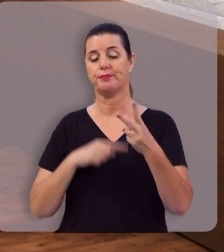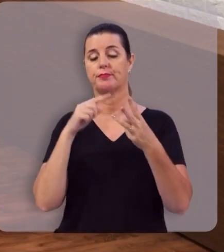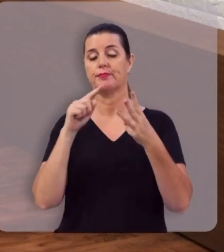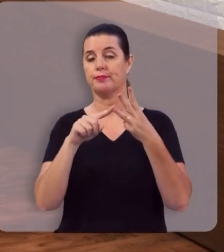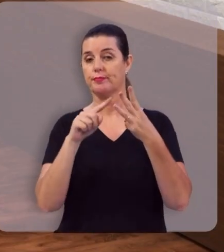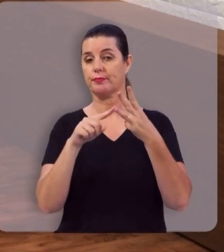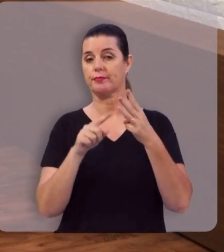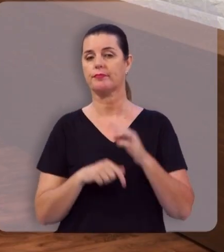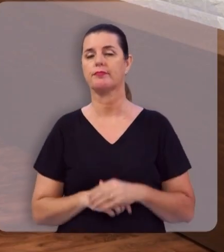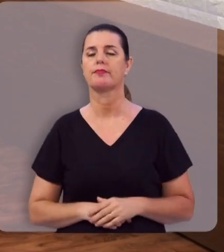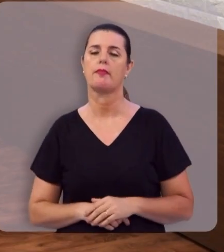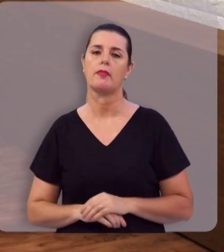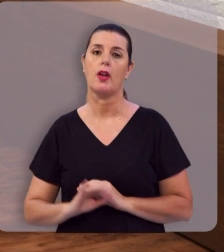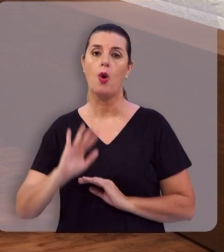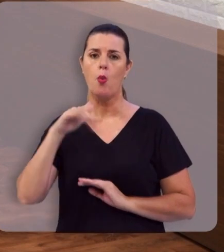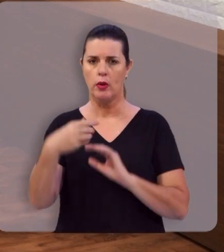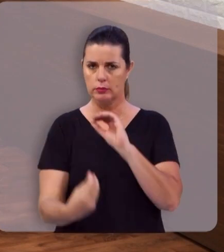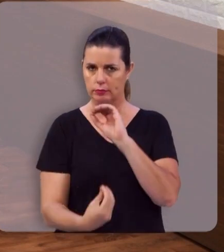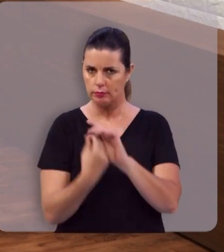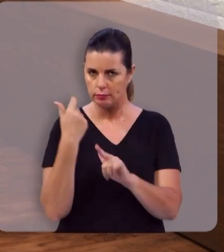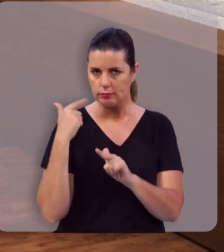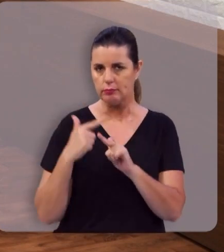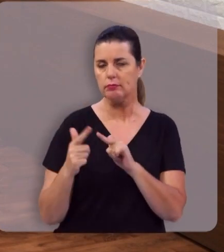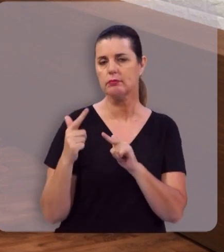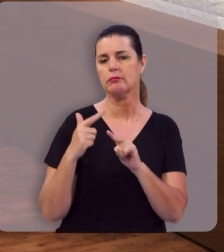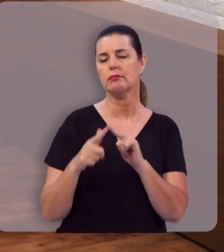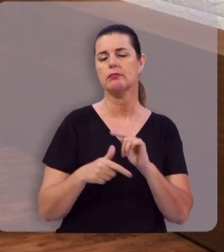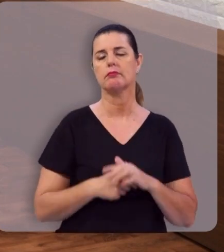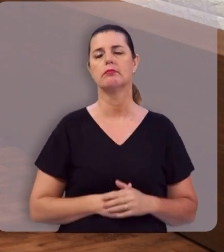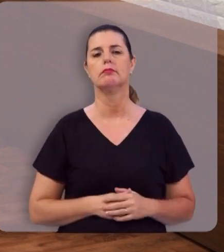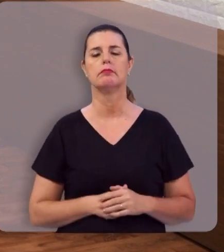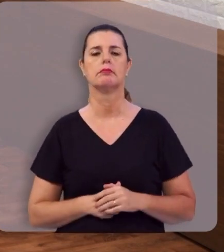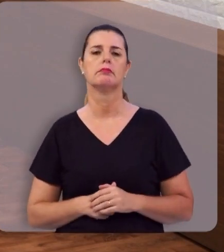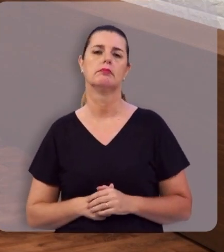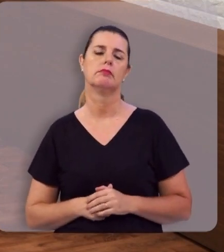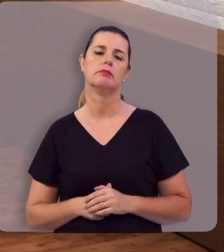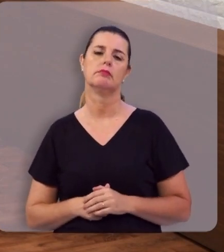Terceiro, quando a crise bate à nossa porta,